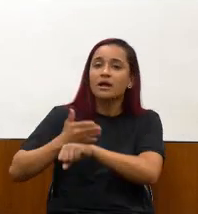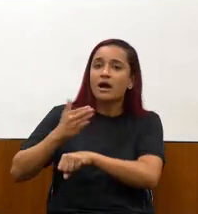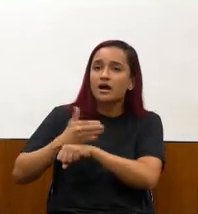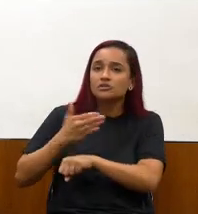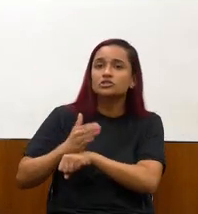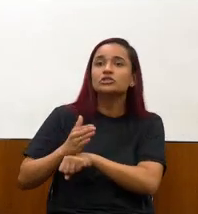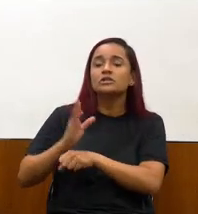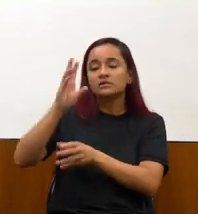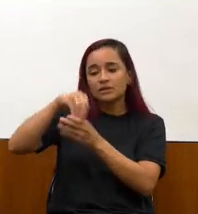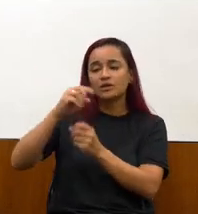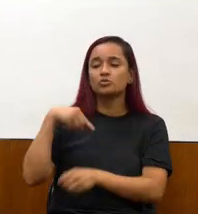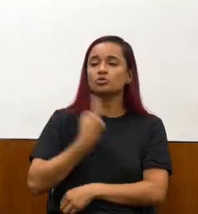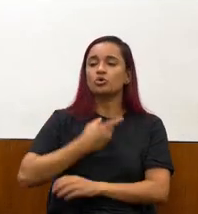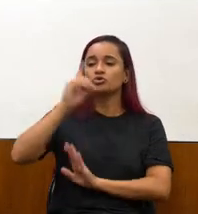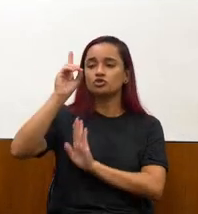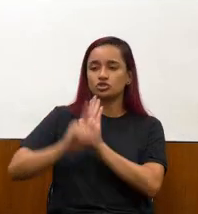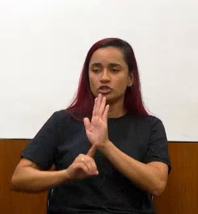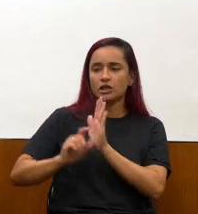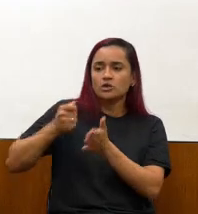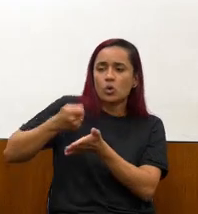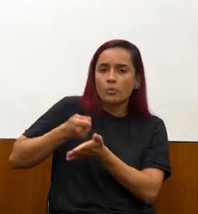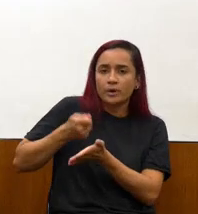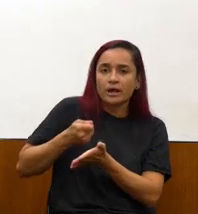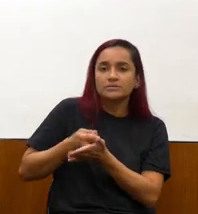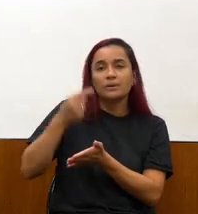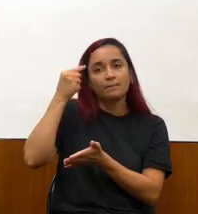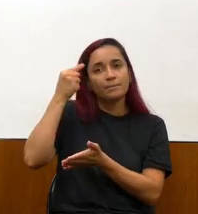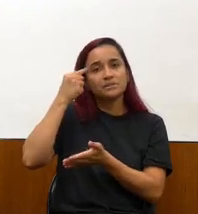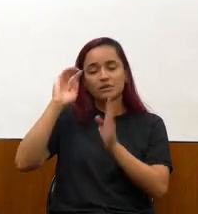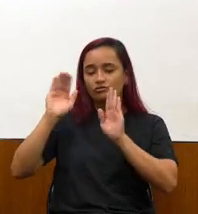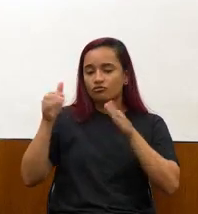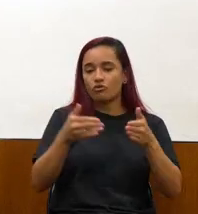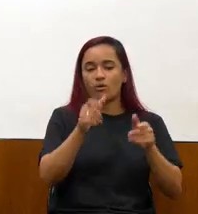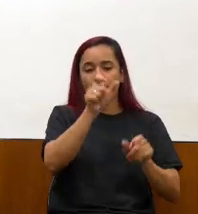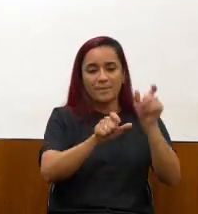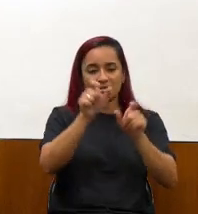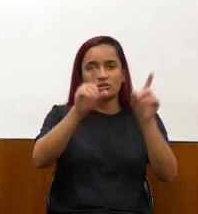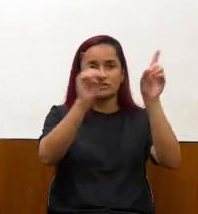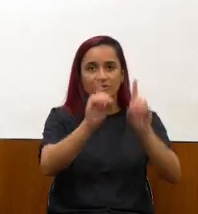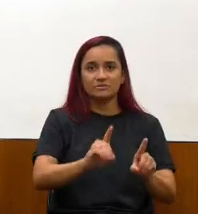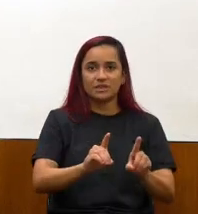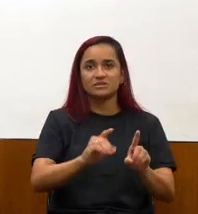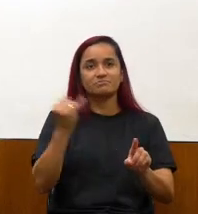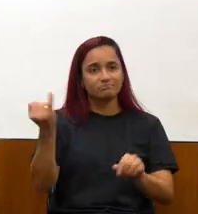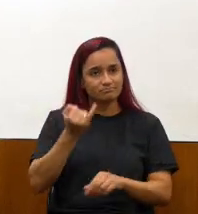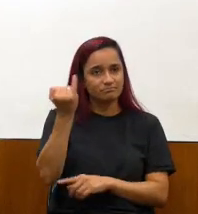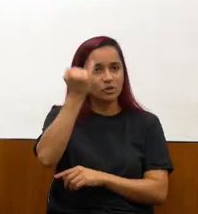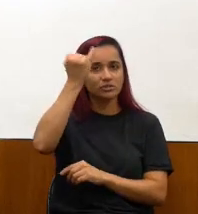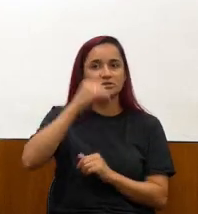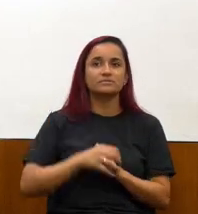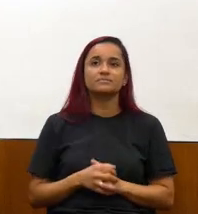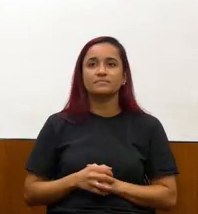direitos e deveres relacionados à causa da deficiência, relacionados às causas das pessoas com e sem